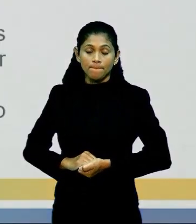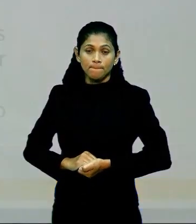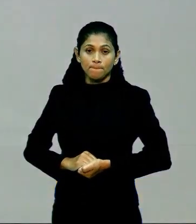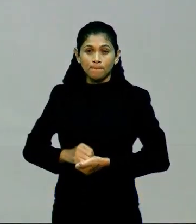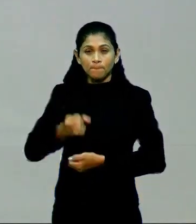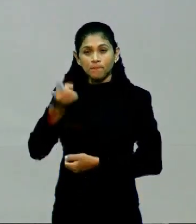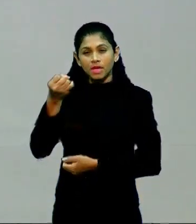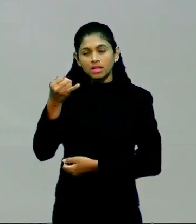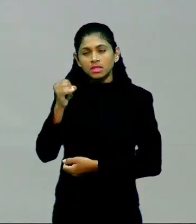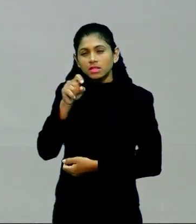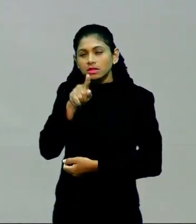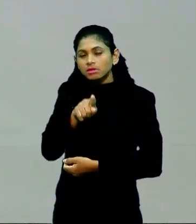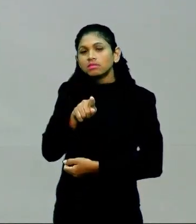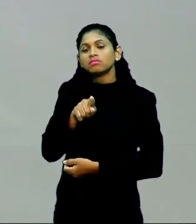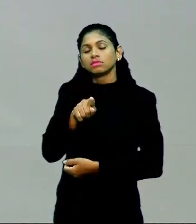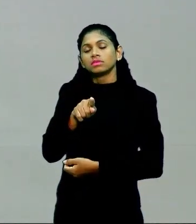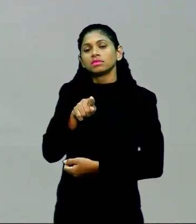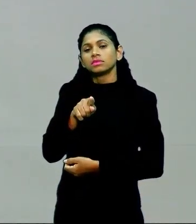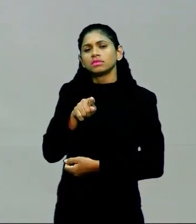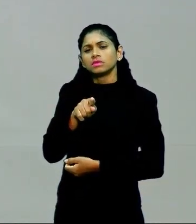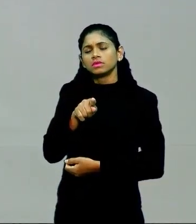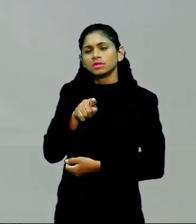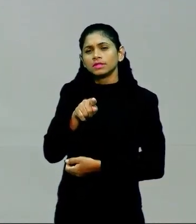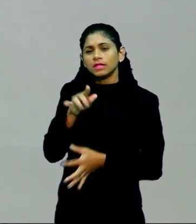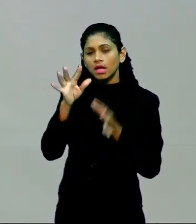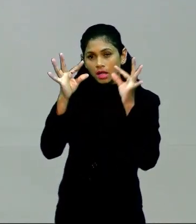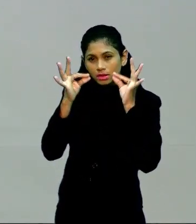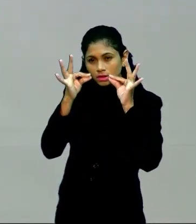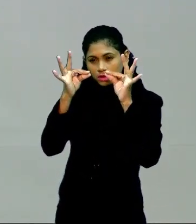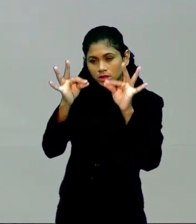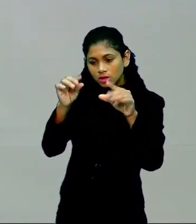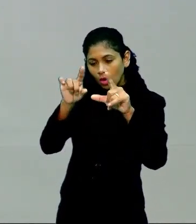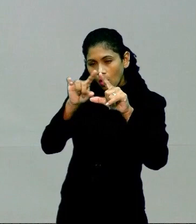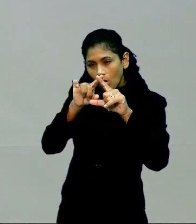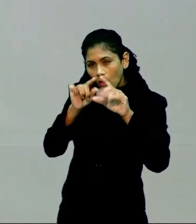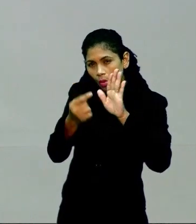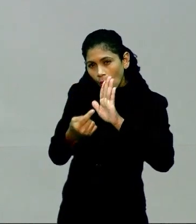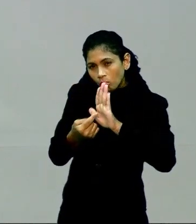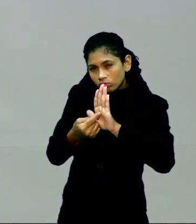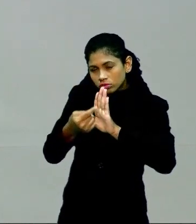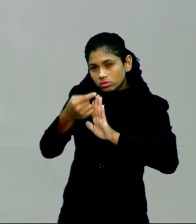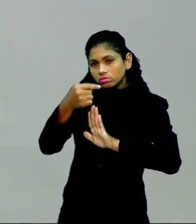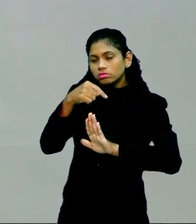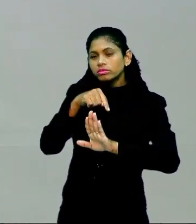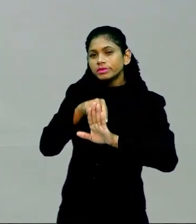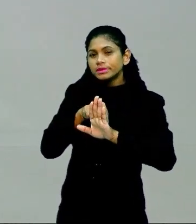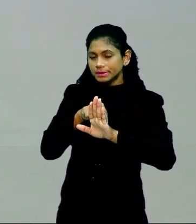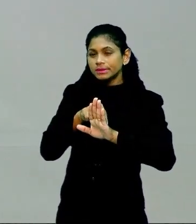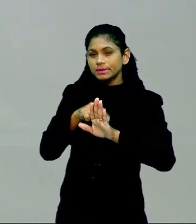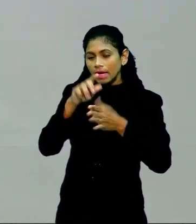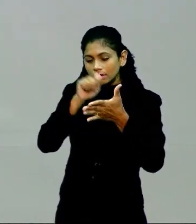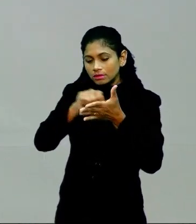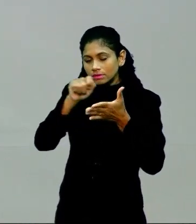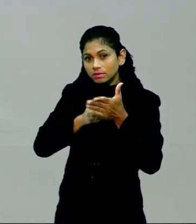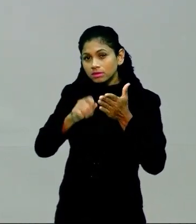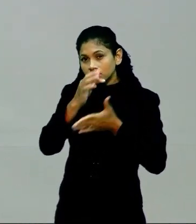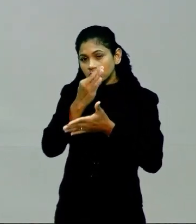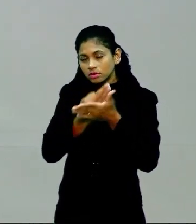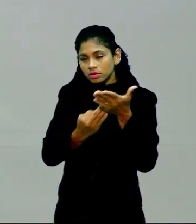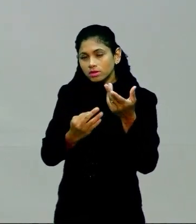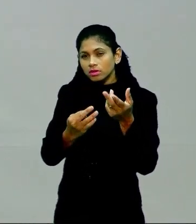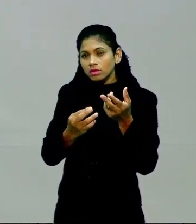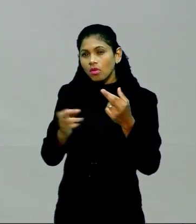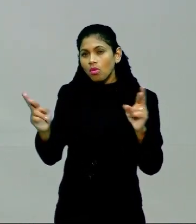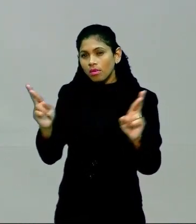Vocês prestarem bastante atenção nas entrelinhas ou então no que está escrito também no texto, vocês vão poder